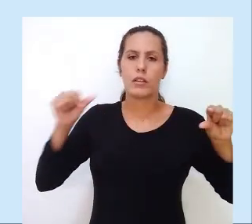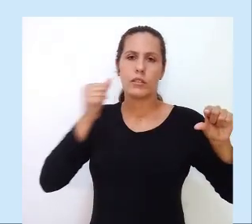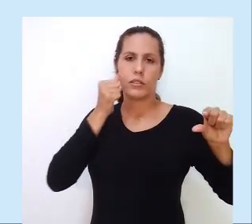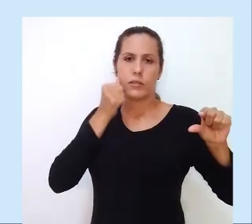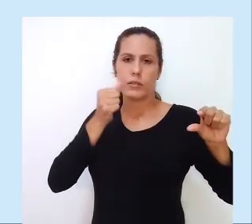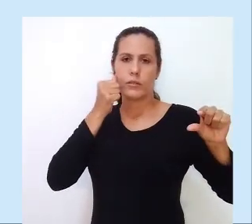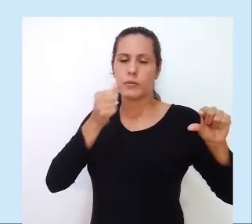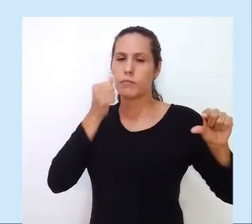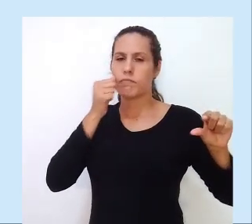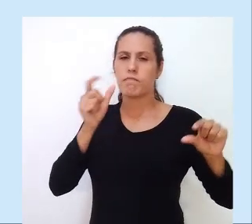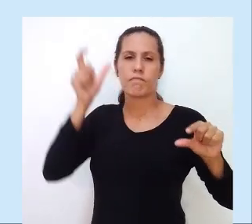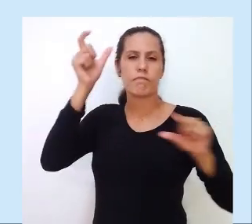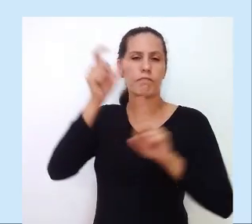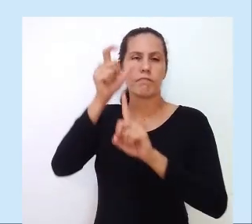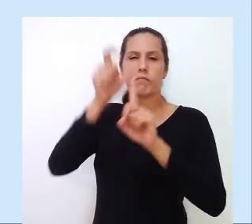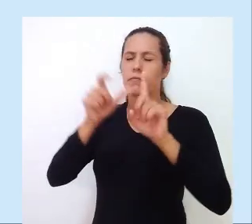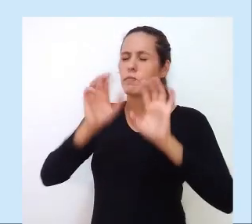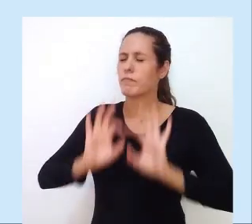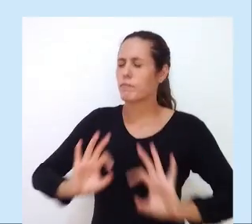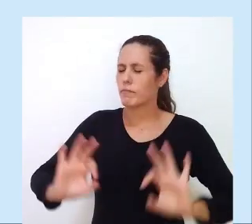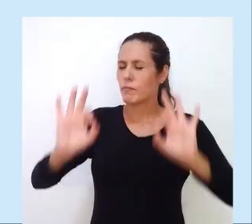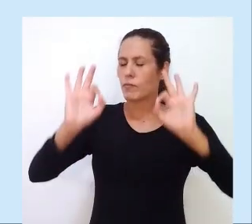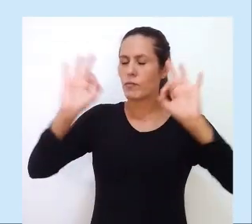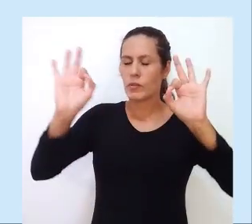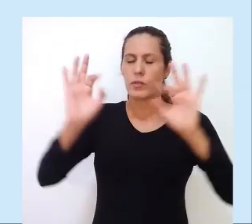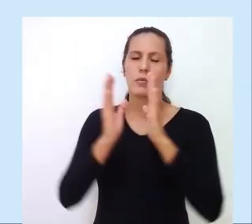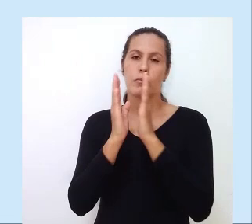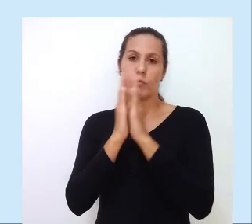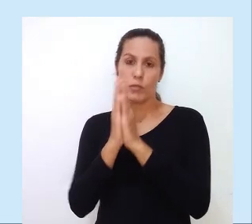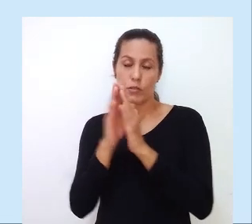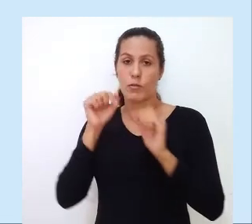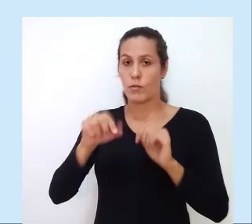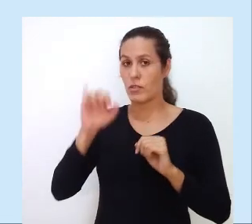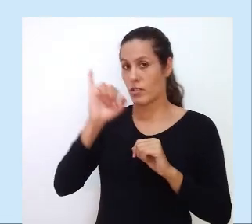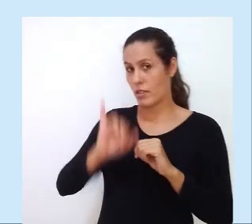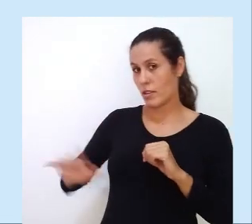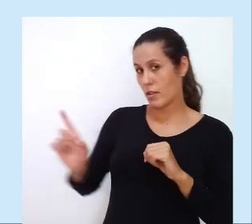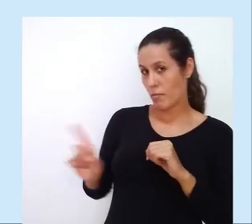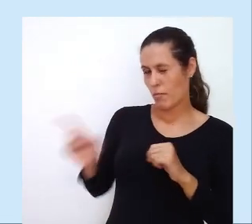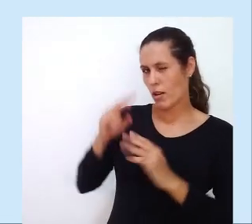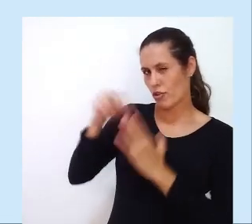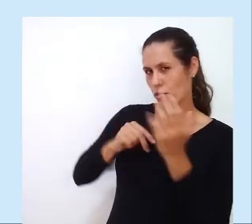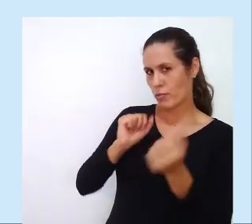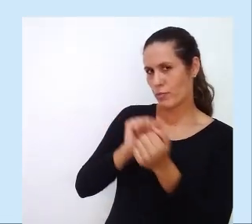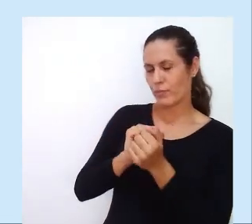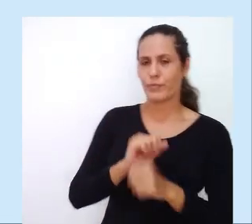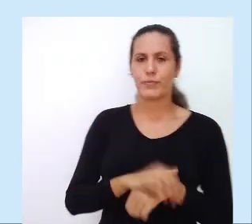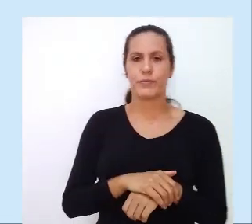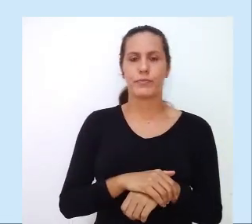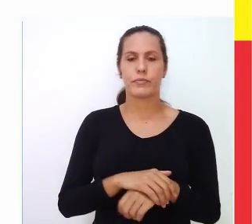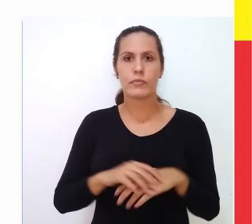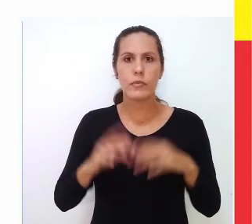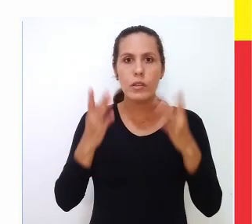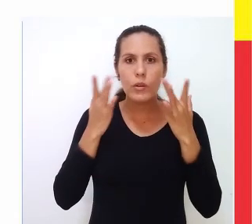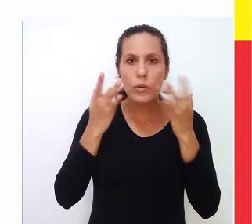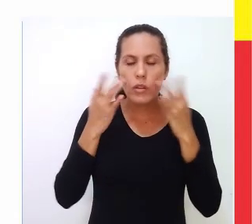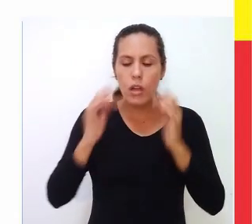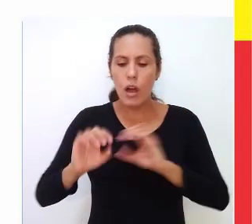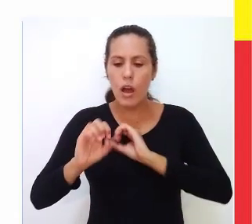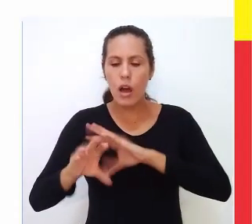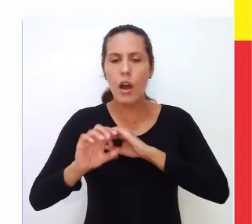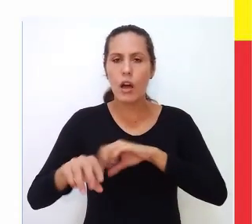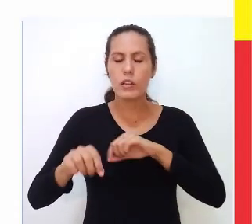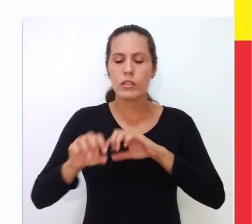frase da grande dama do teatro brasileiro. Então, fica de olho na imagem na tela e lê comigo. O teatro